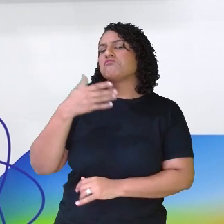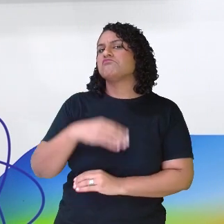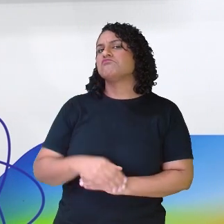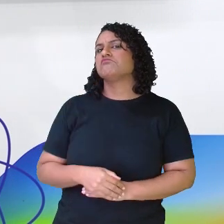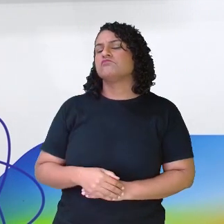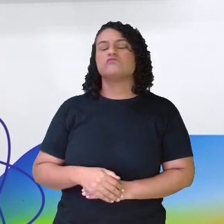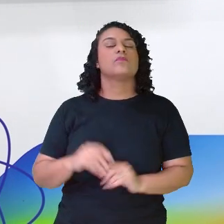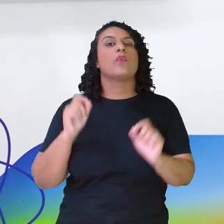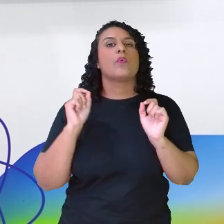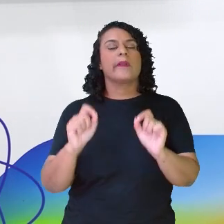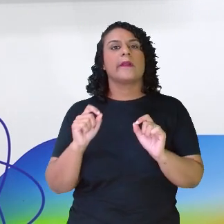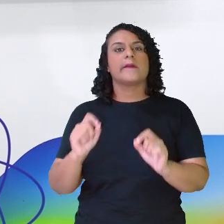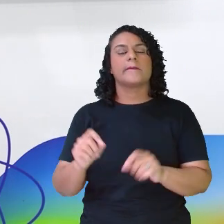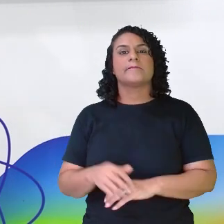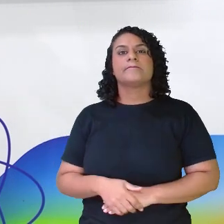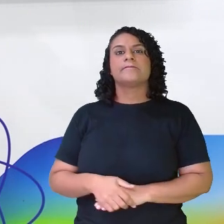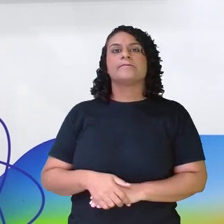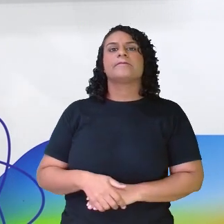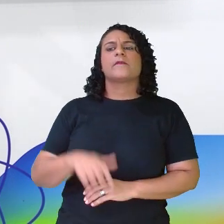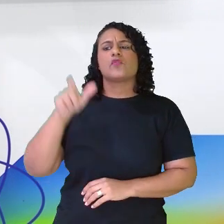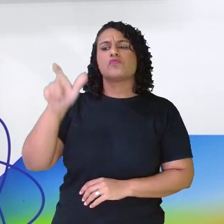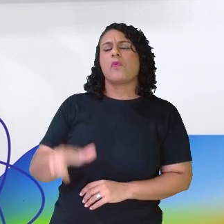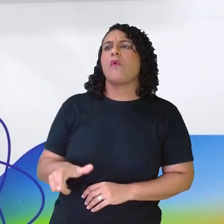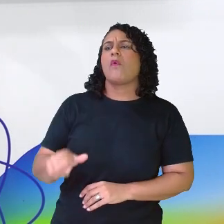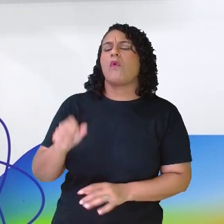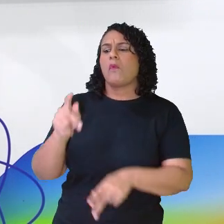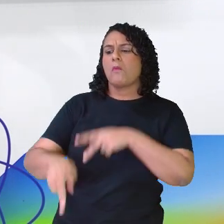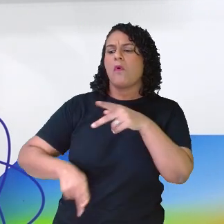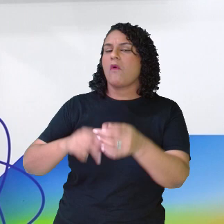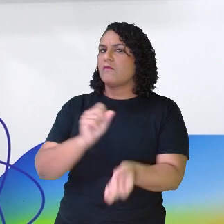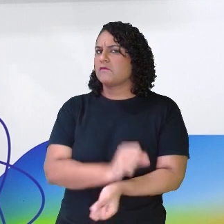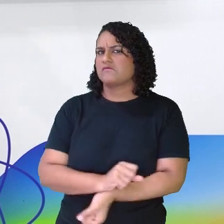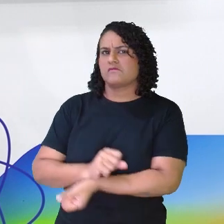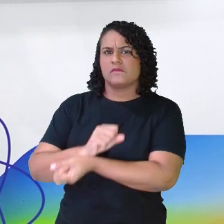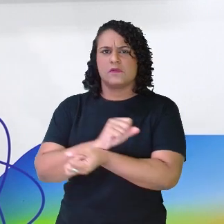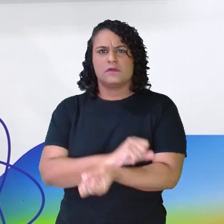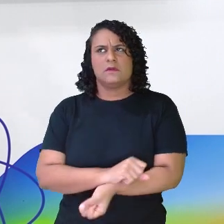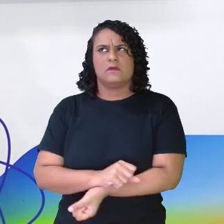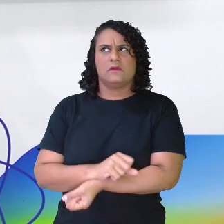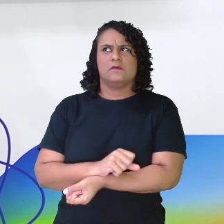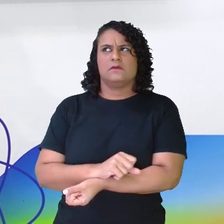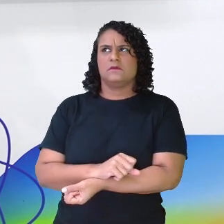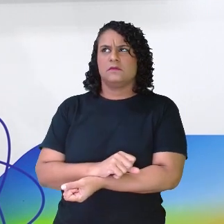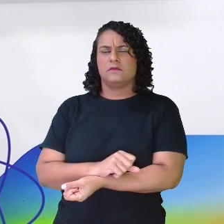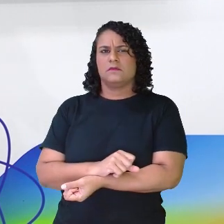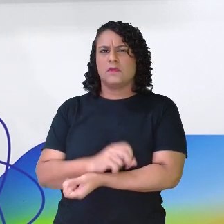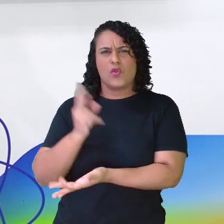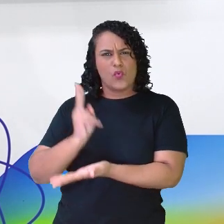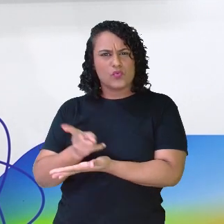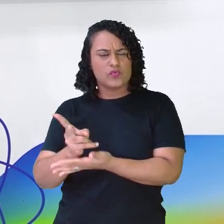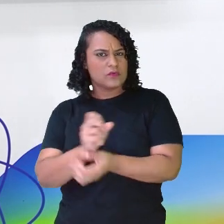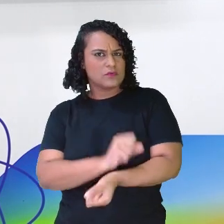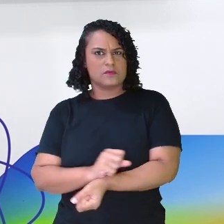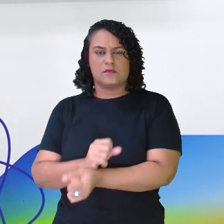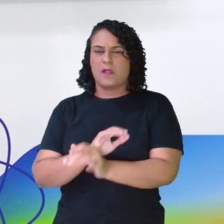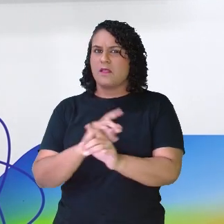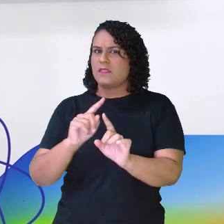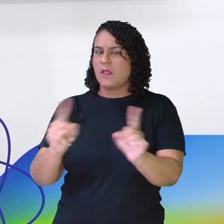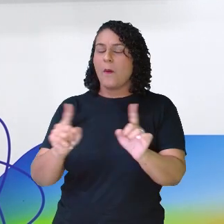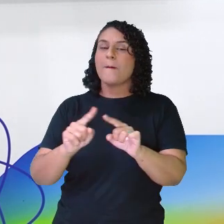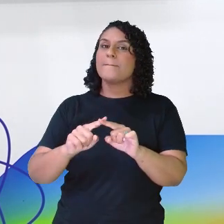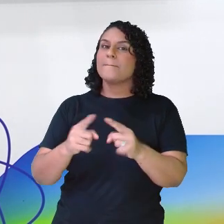Quem seriam os povos escravizados, que não são mais escravizados, mas que às vezes as relações são